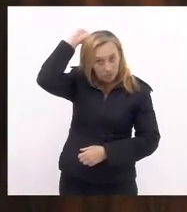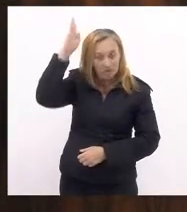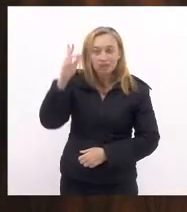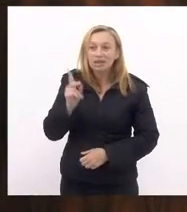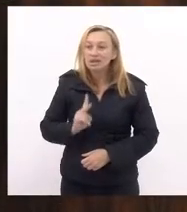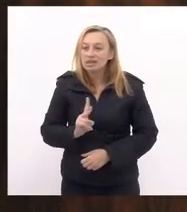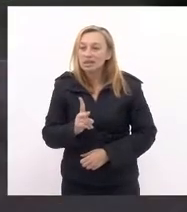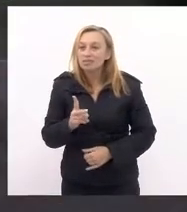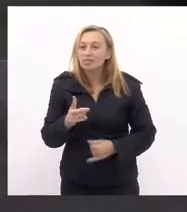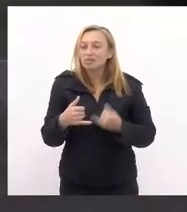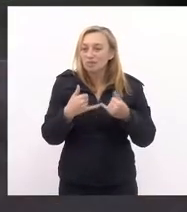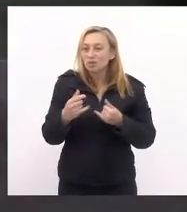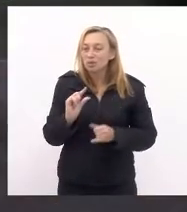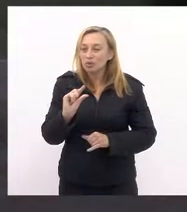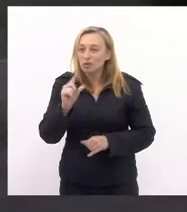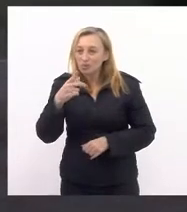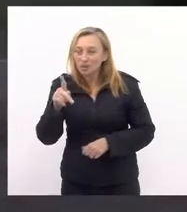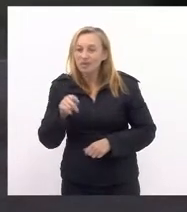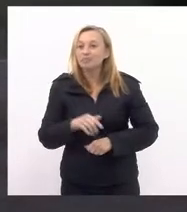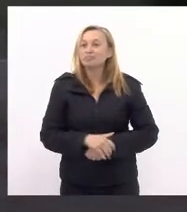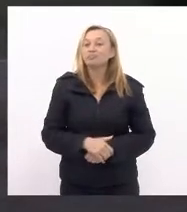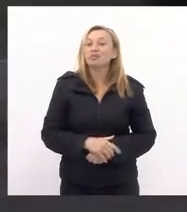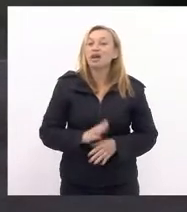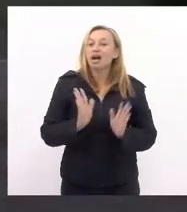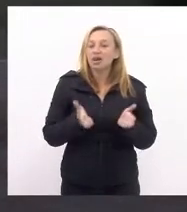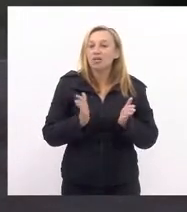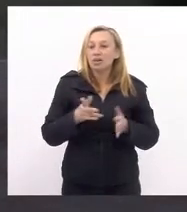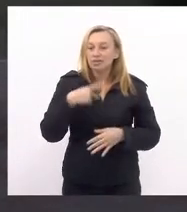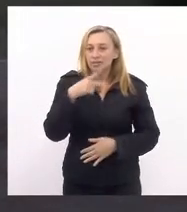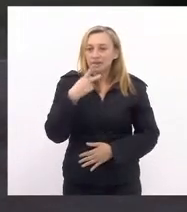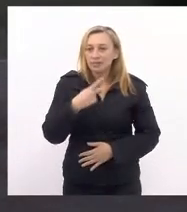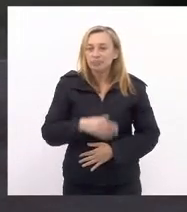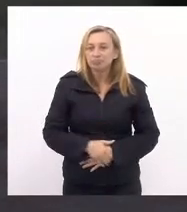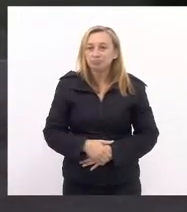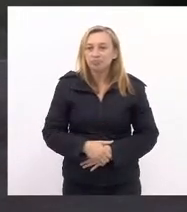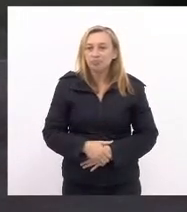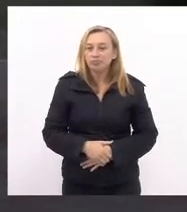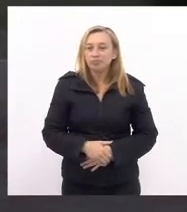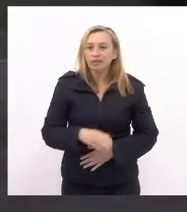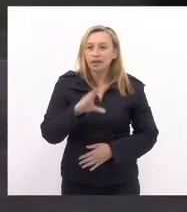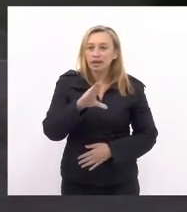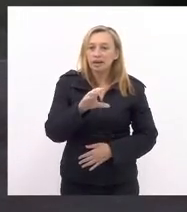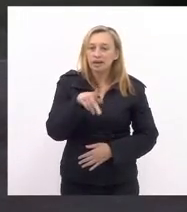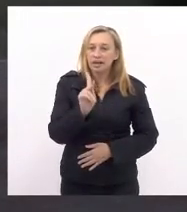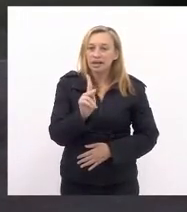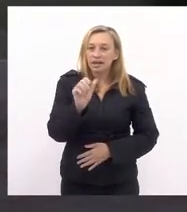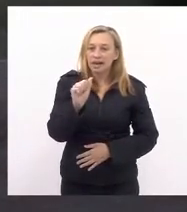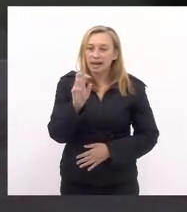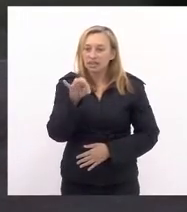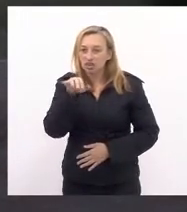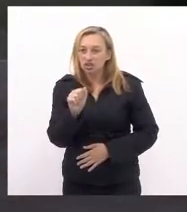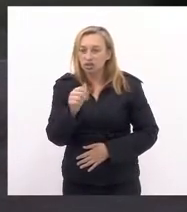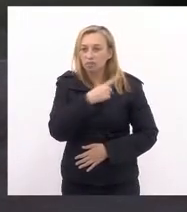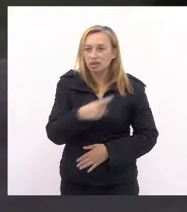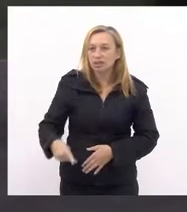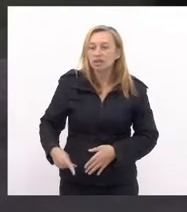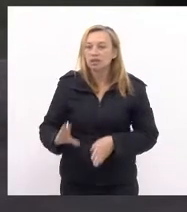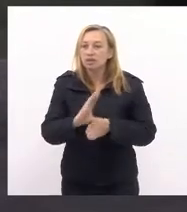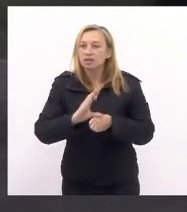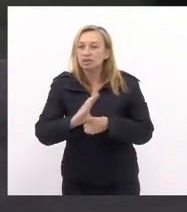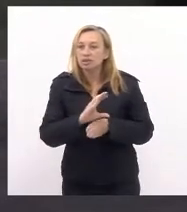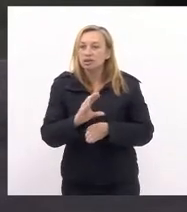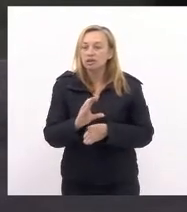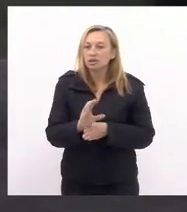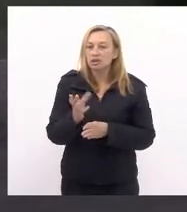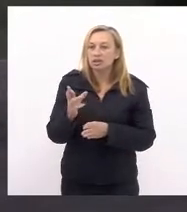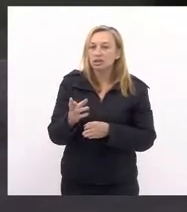nesse sentido. Passa a palavra para a senhora Kátia Bastos, que é presidente do Conselho